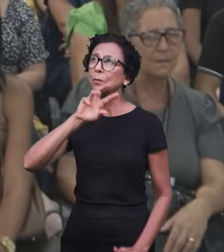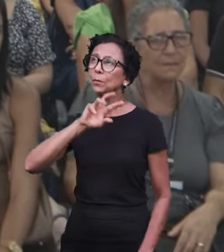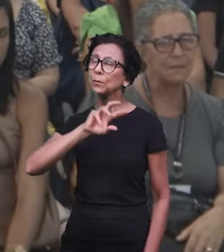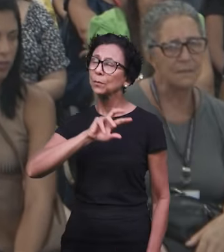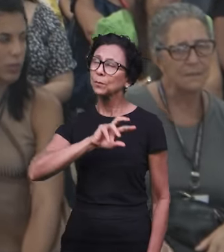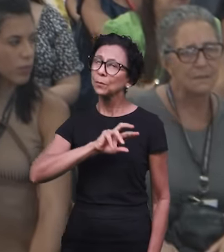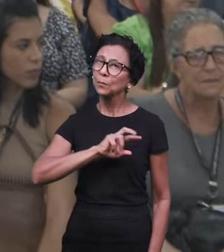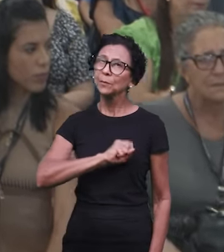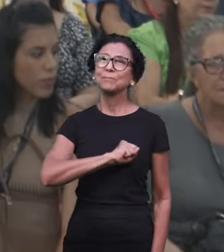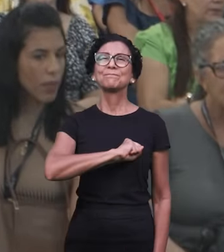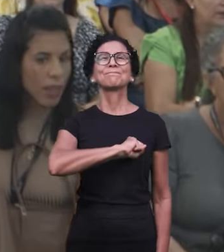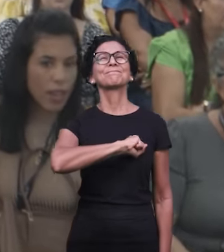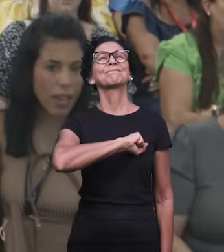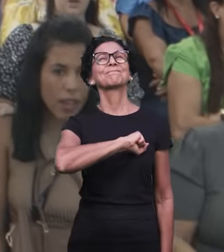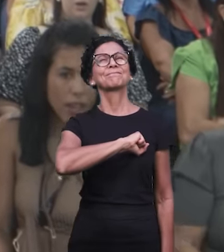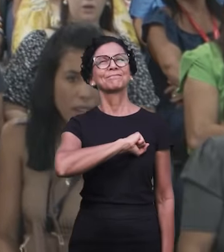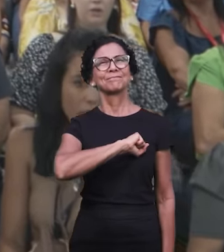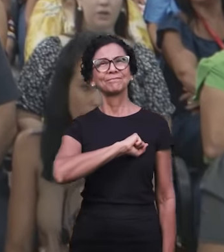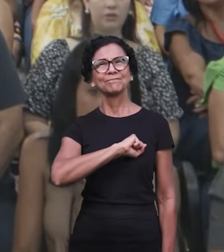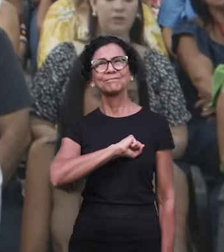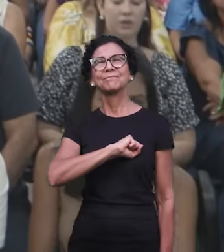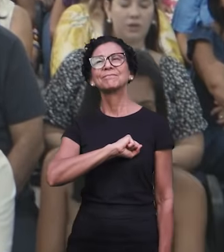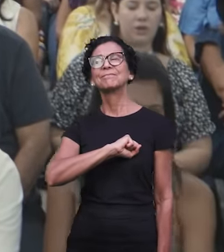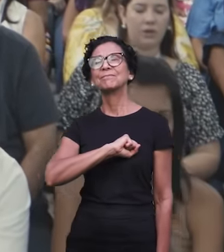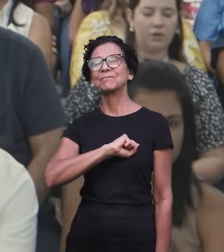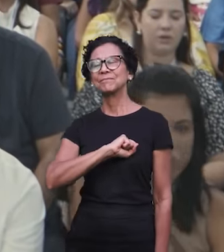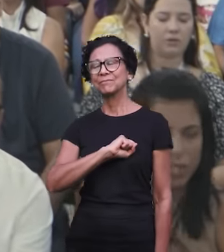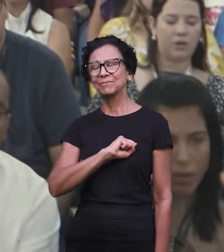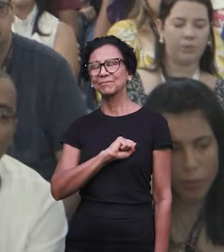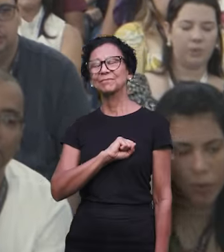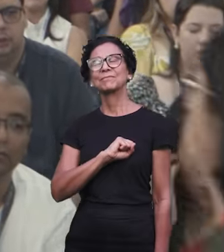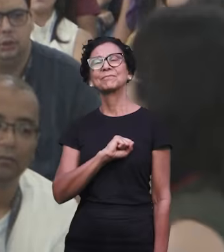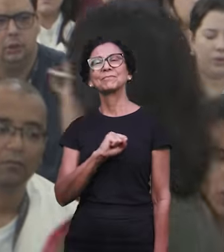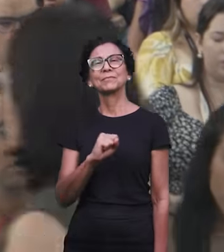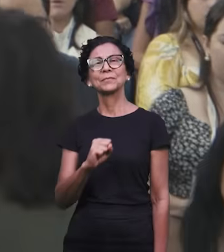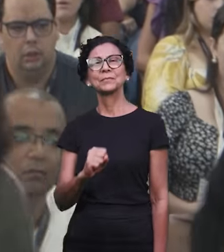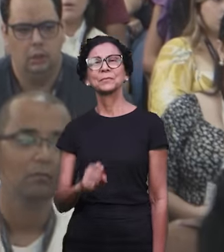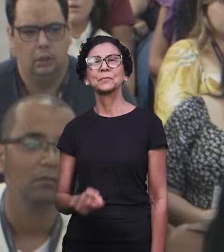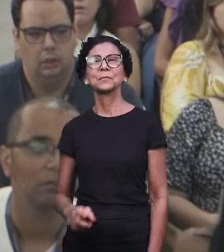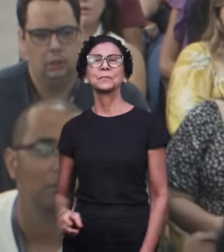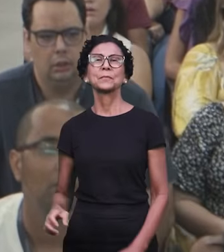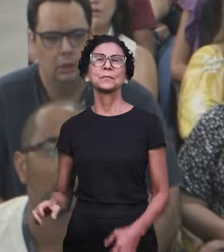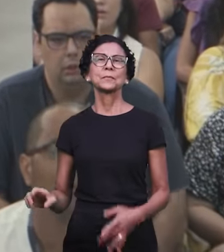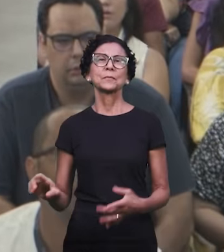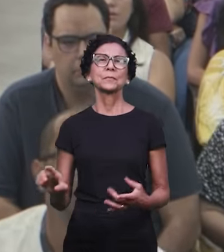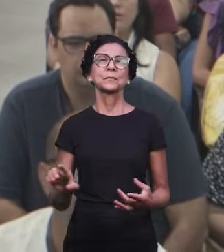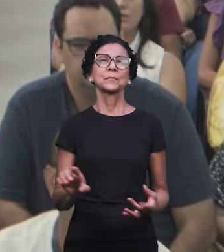Grande amor